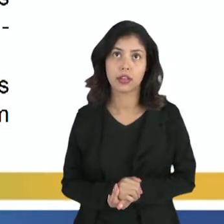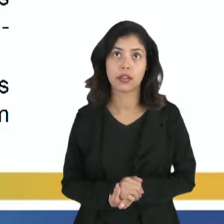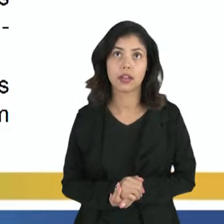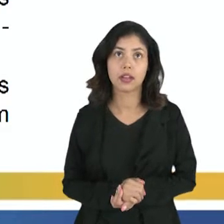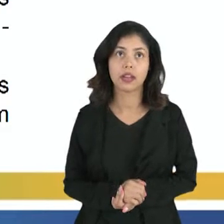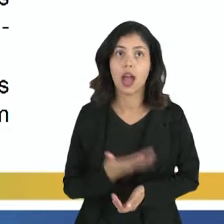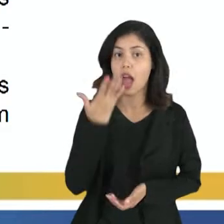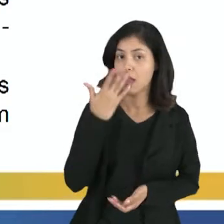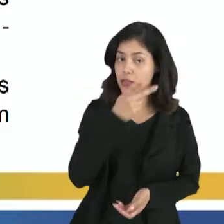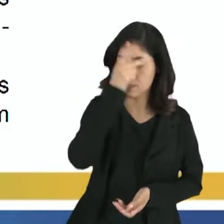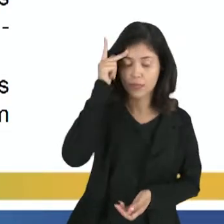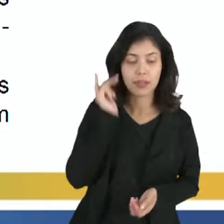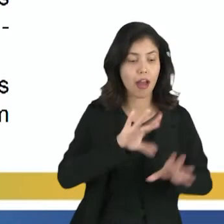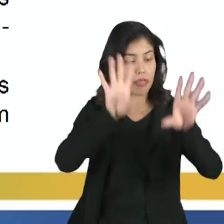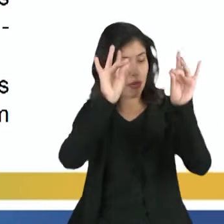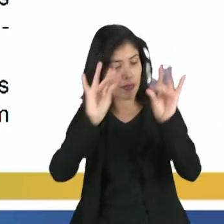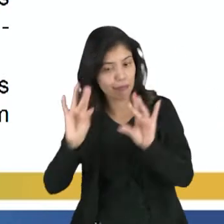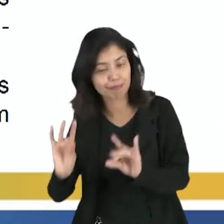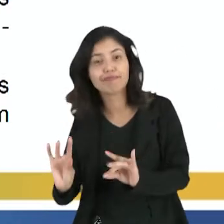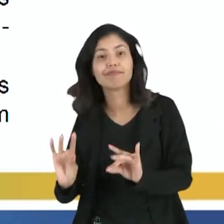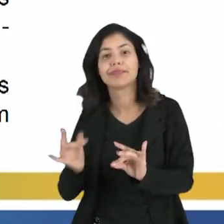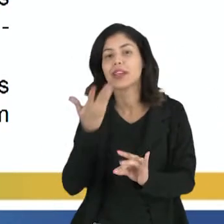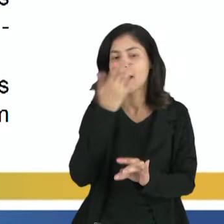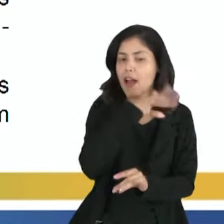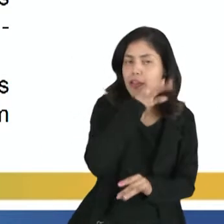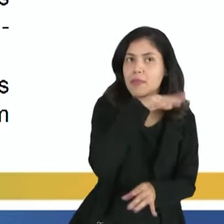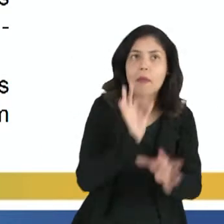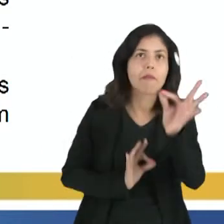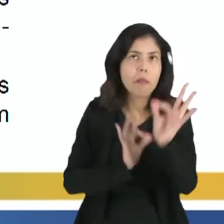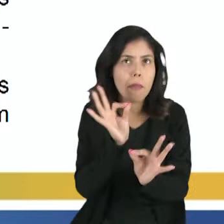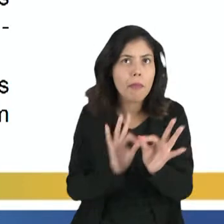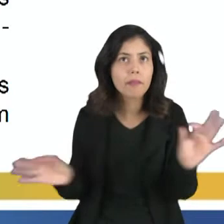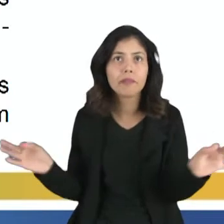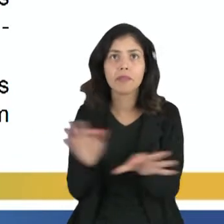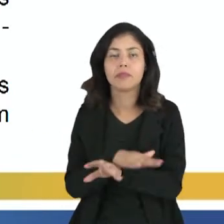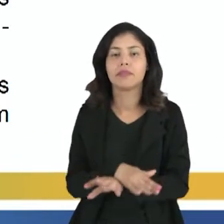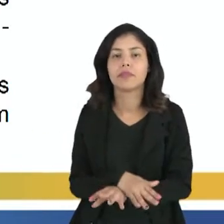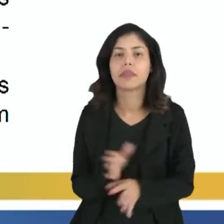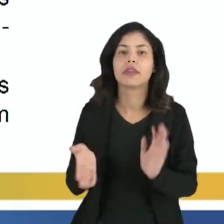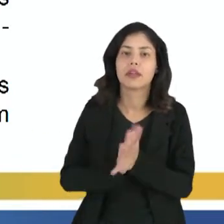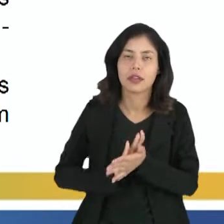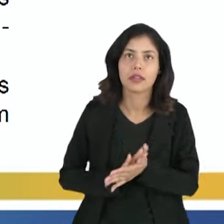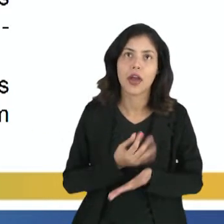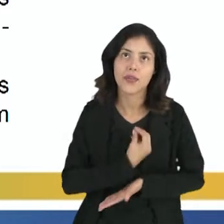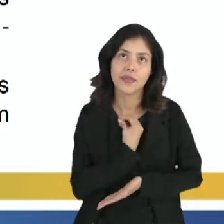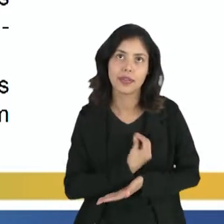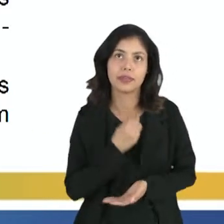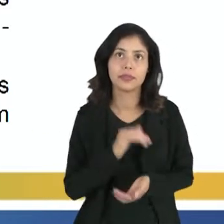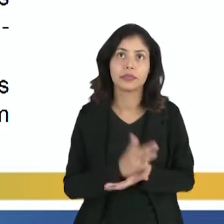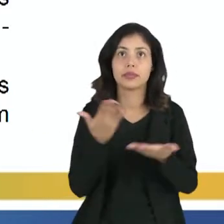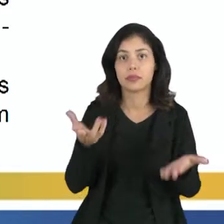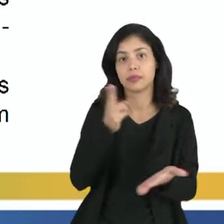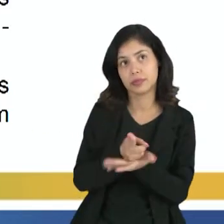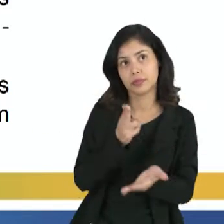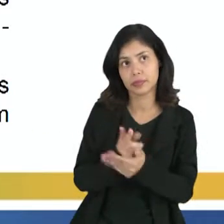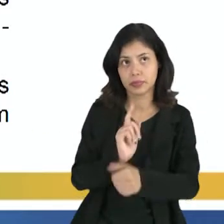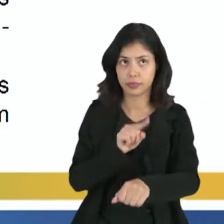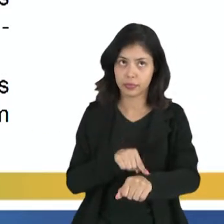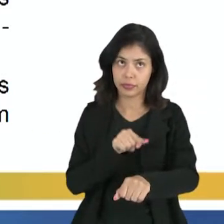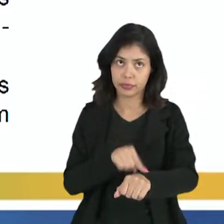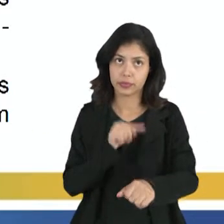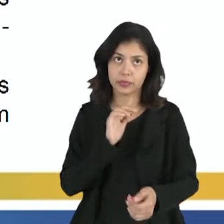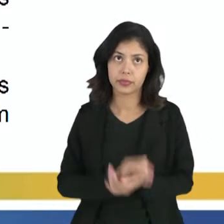benignidade as criaturas, que se preparam para encerrar a sua carreira mortal. Há